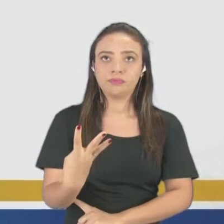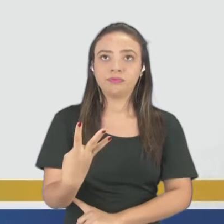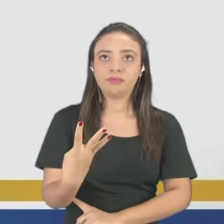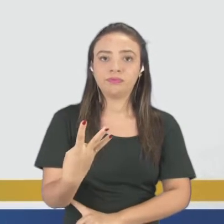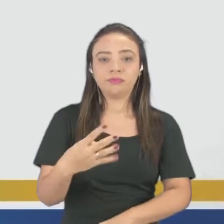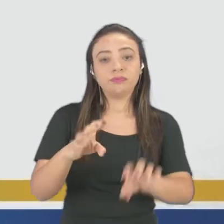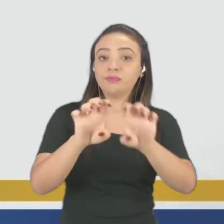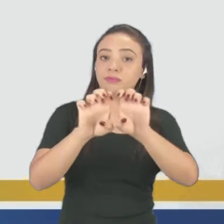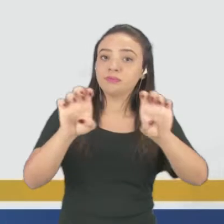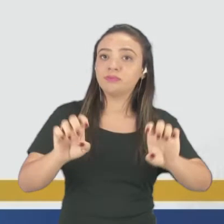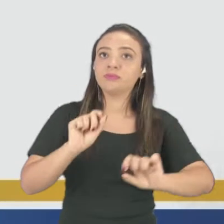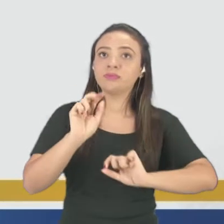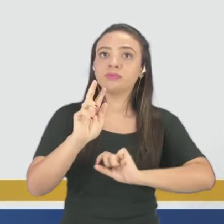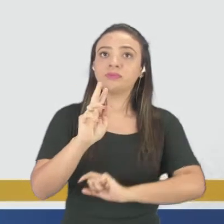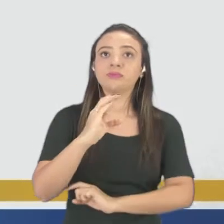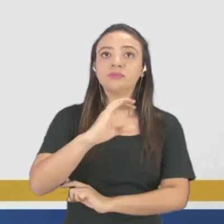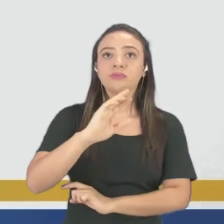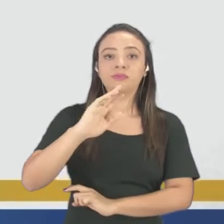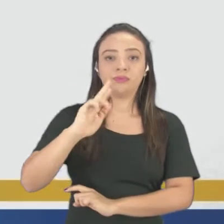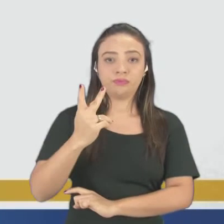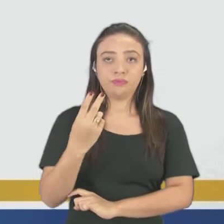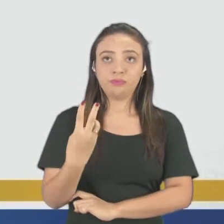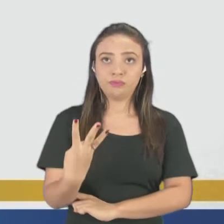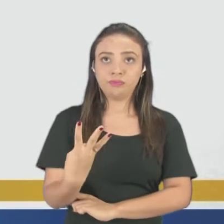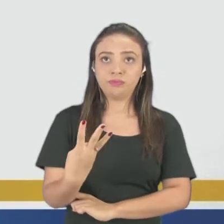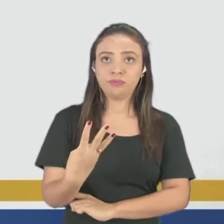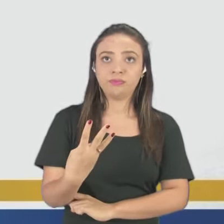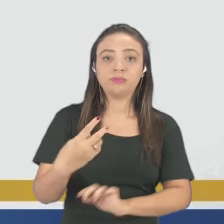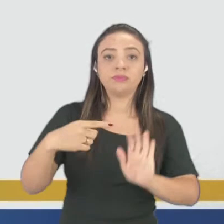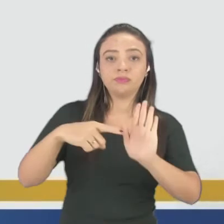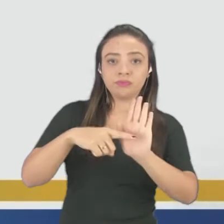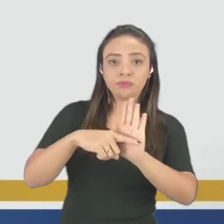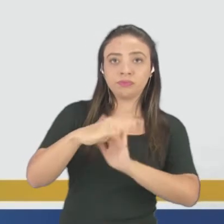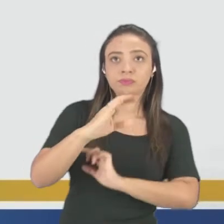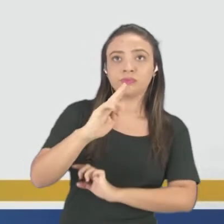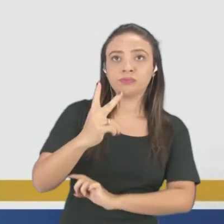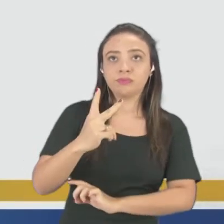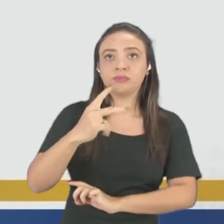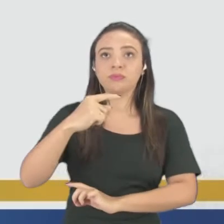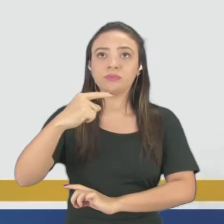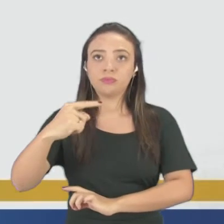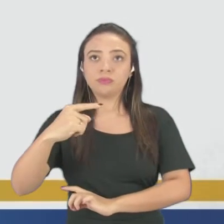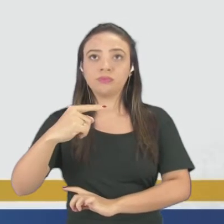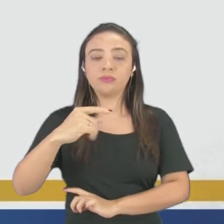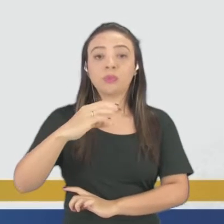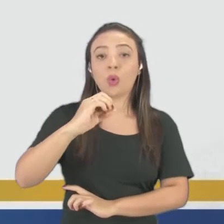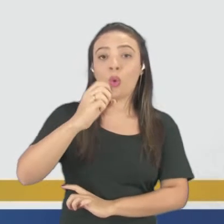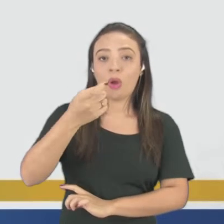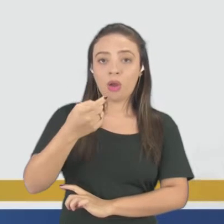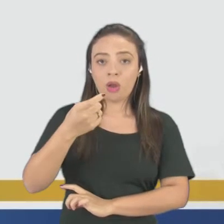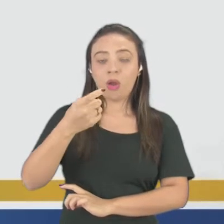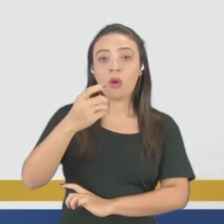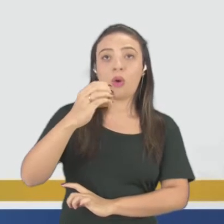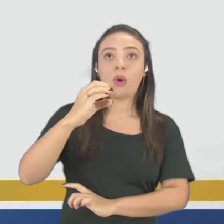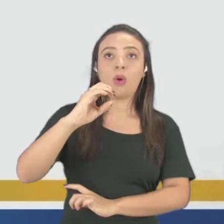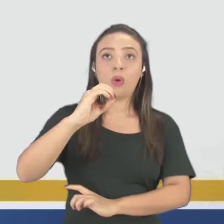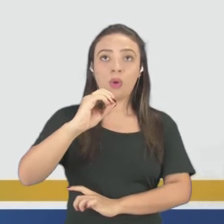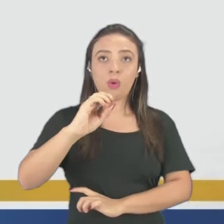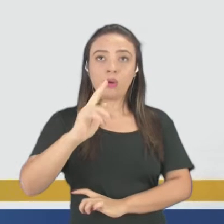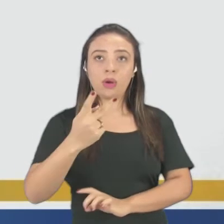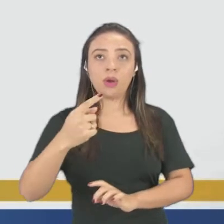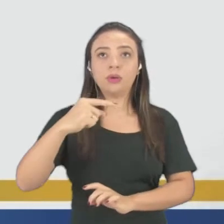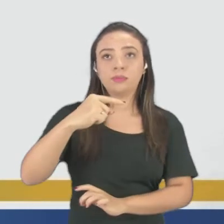3 e a estrutura ao ch3 ligação simples ch ligação hidroxila com mais um radical orgânico